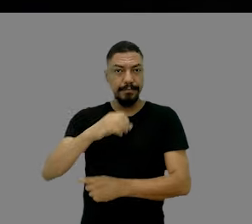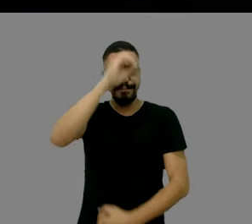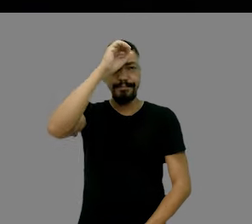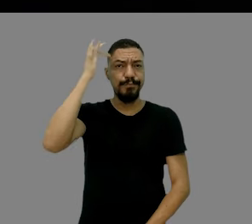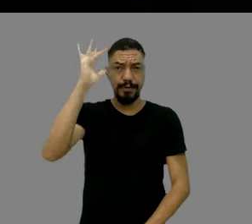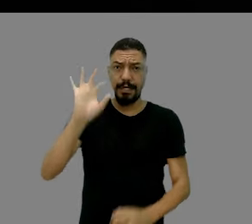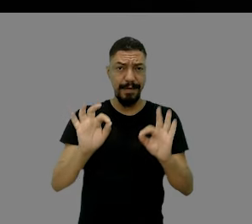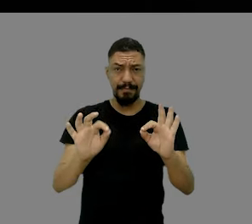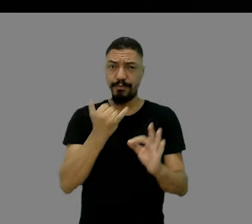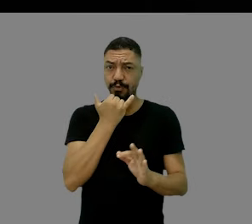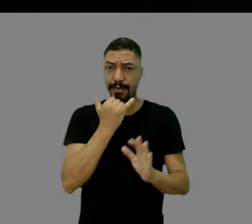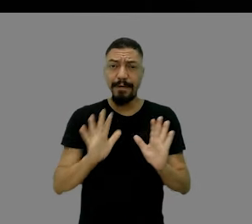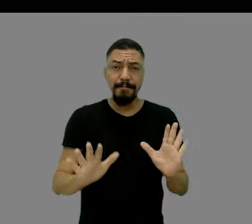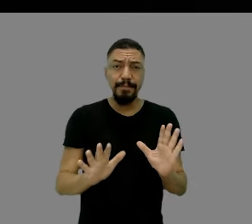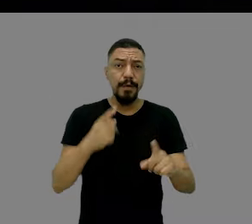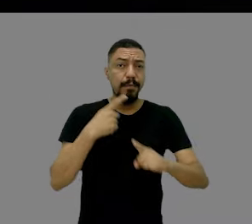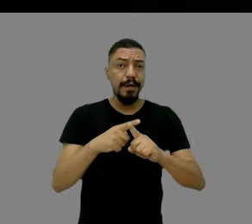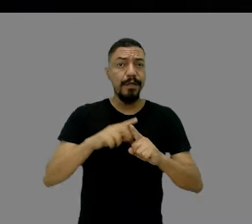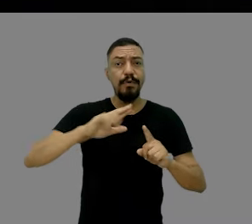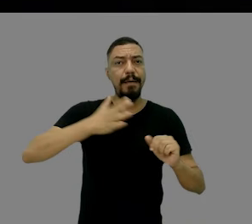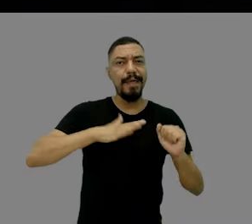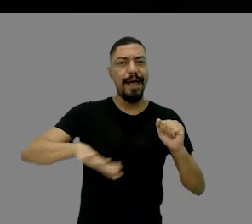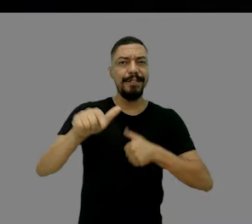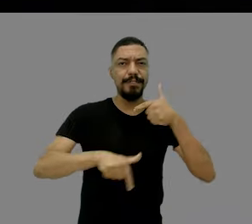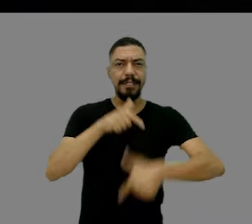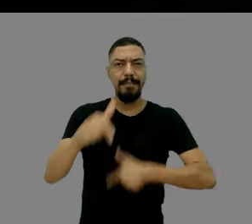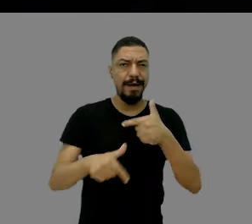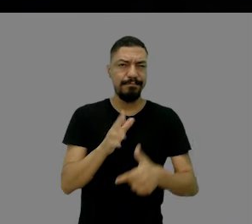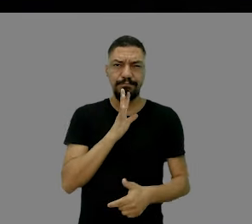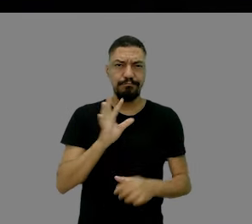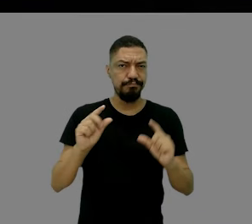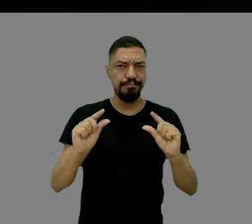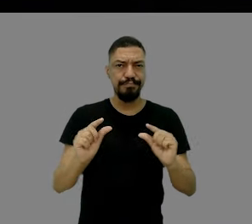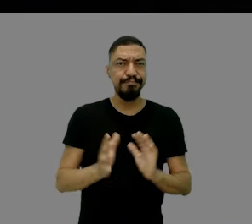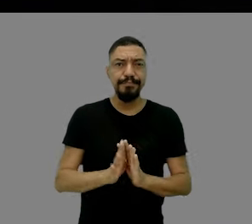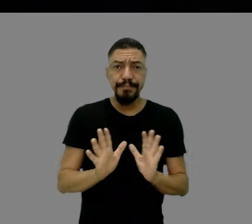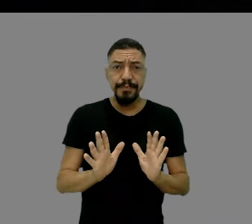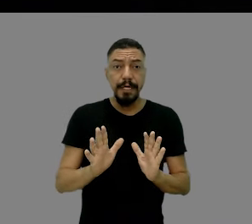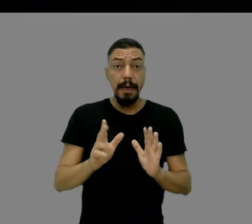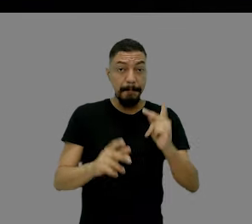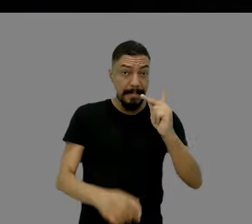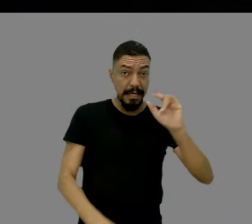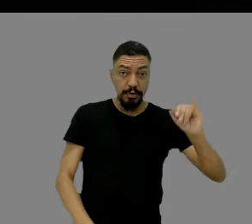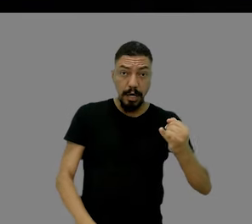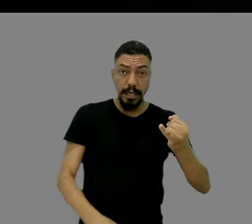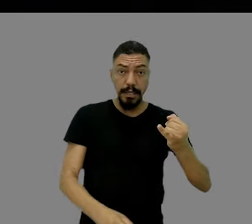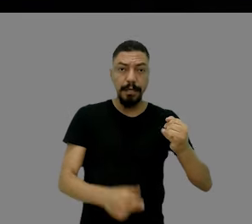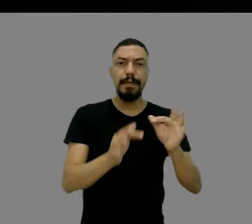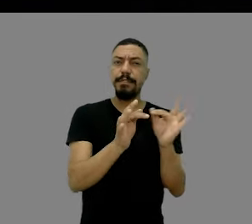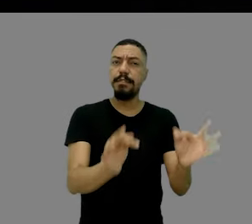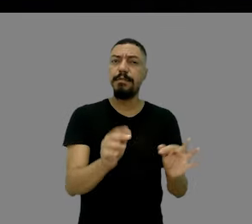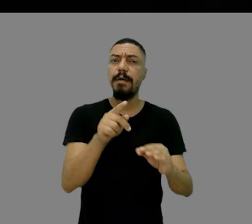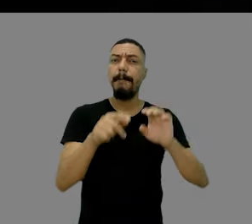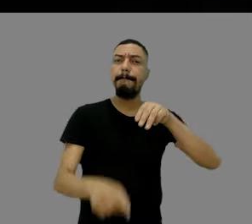porque assim, na pessoa jurídica, isso é mais simples. Se você é MEI, você vai colocar os seus rendimentos. Vou falar de pessoa